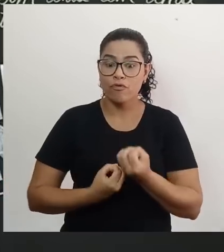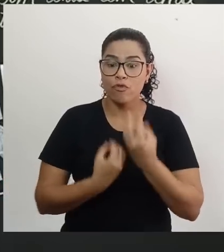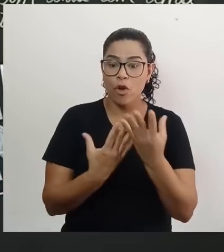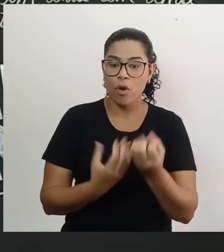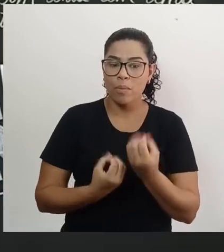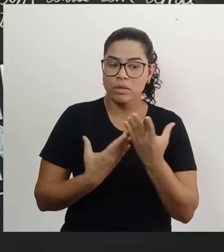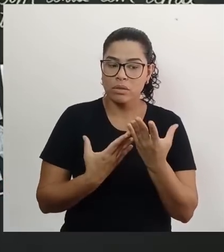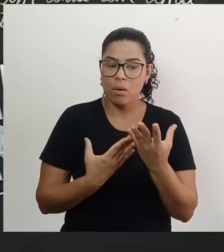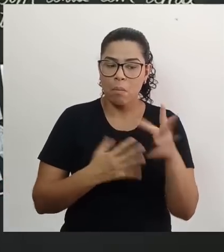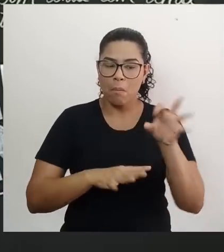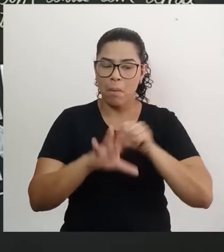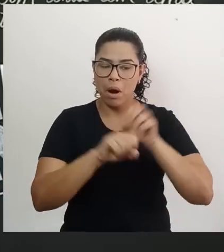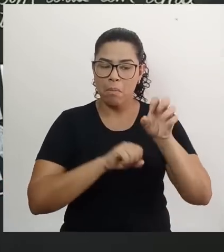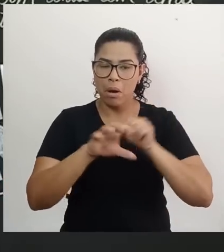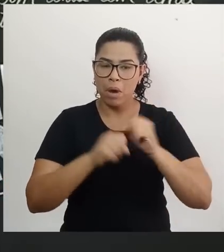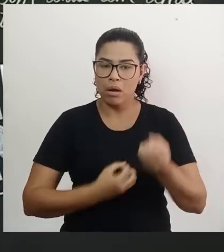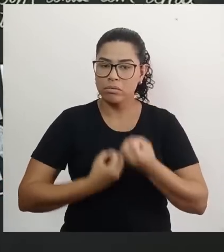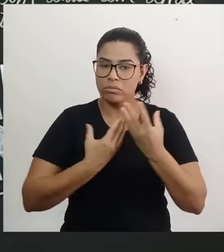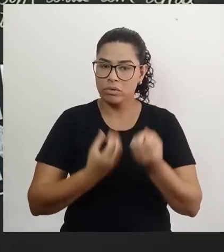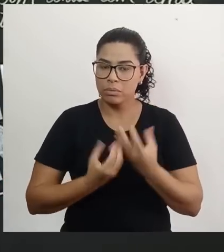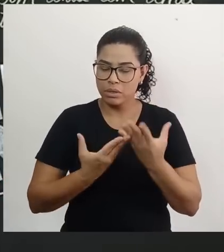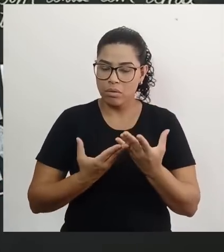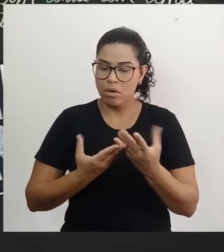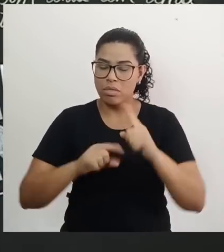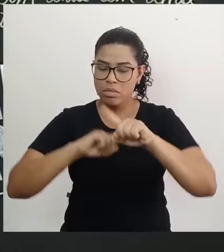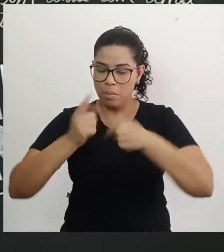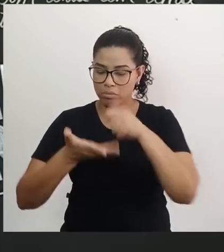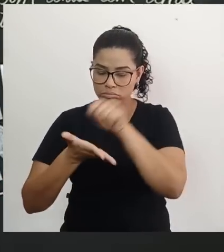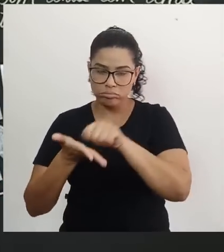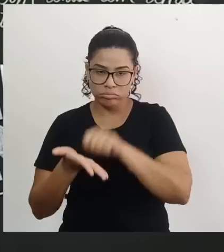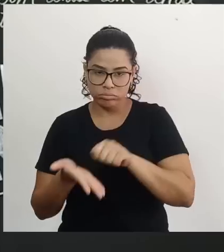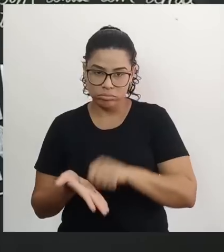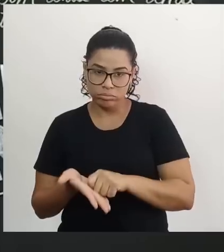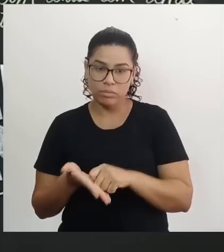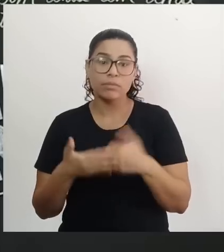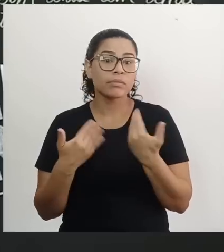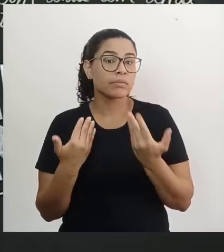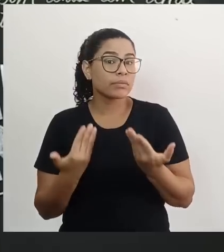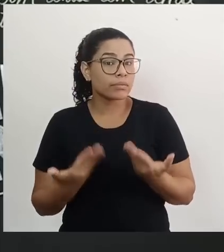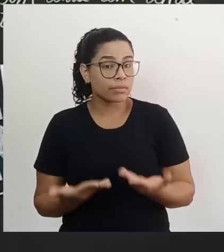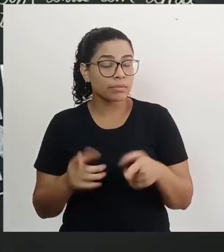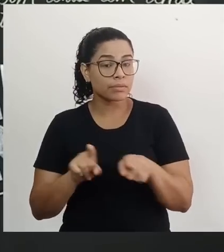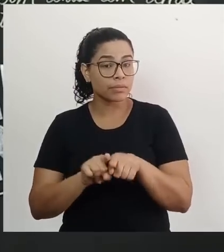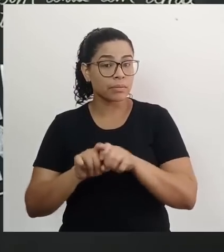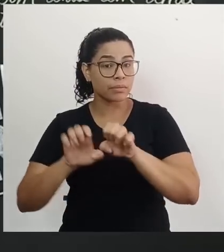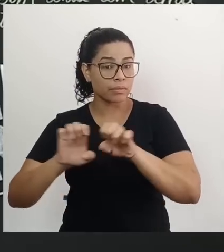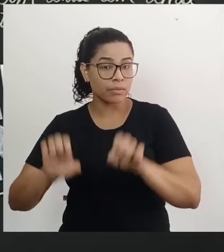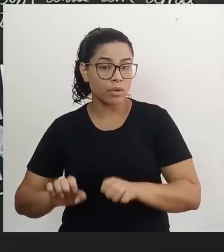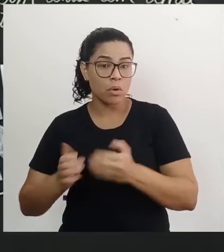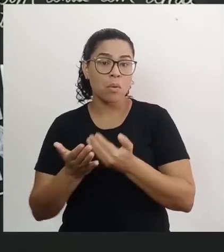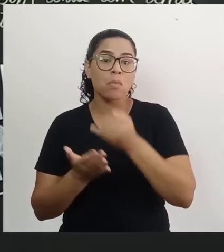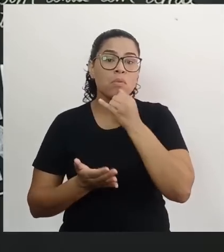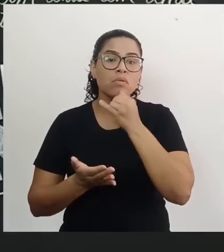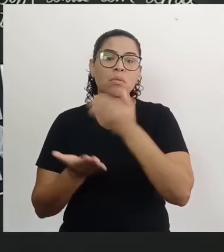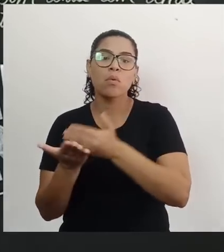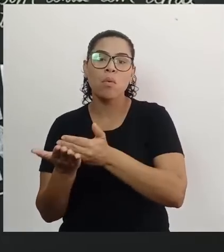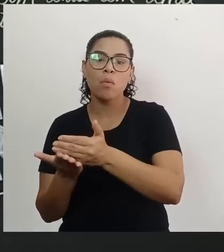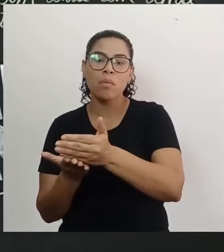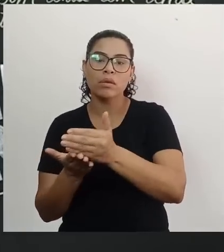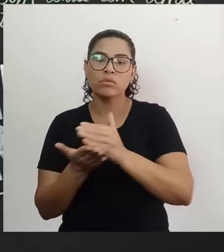embasadas, bom, no caso do editorial, isso também não poderia passar em branco, essa estrutura com